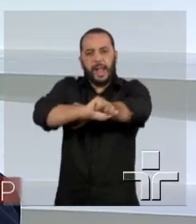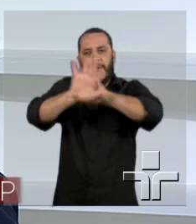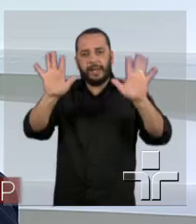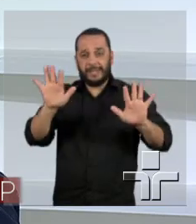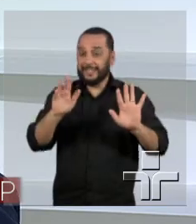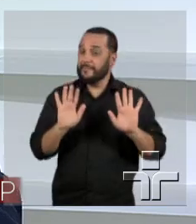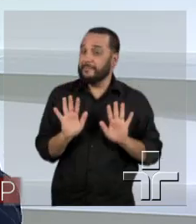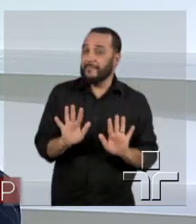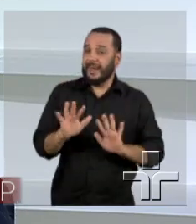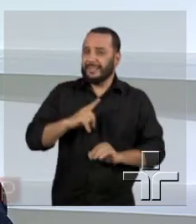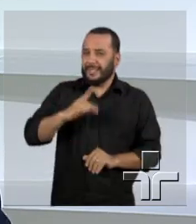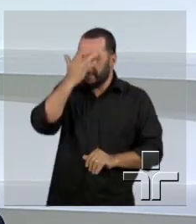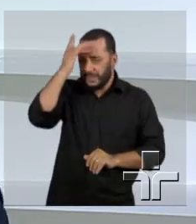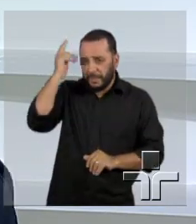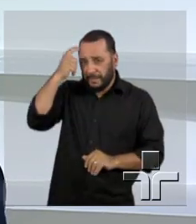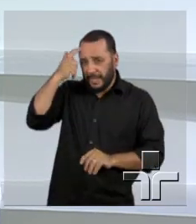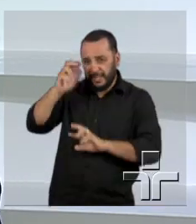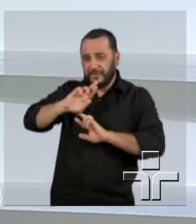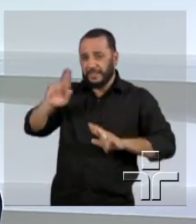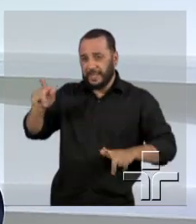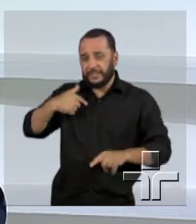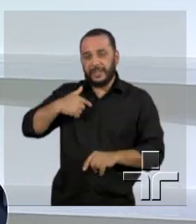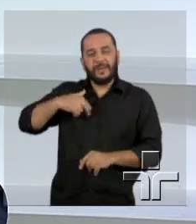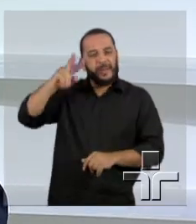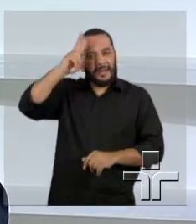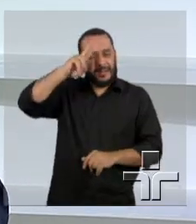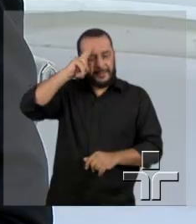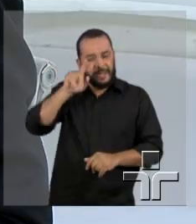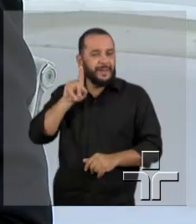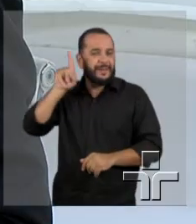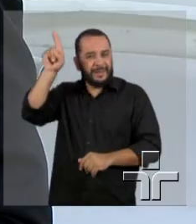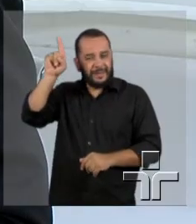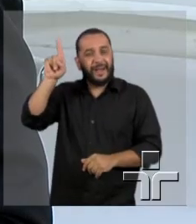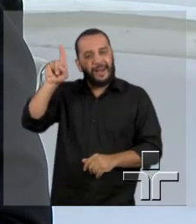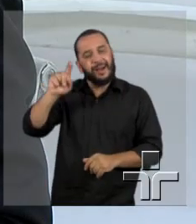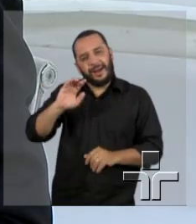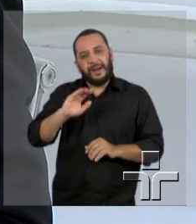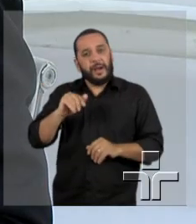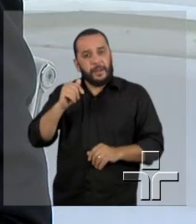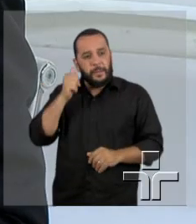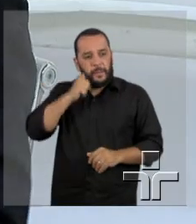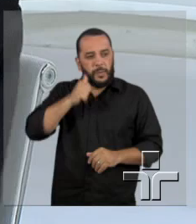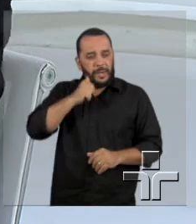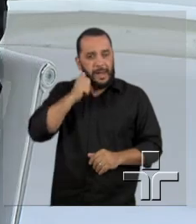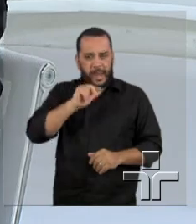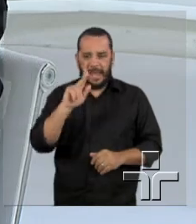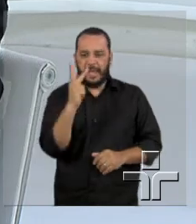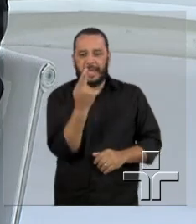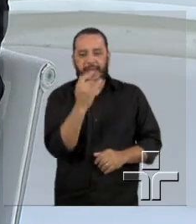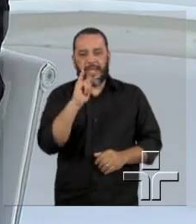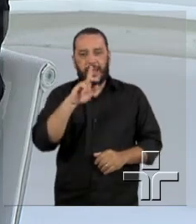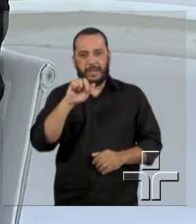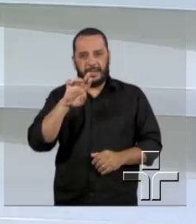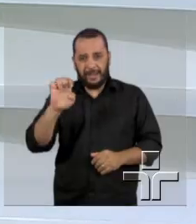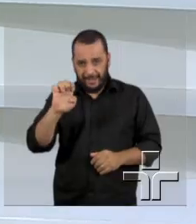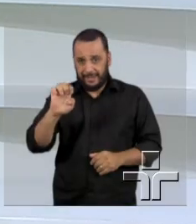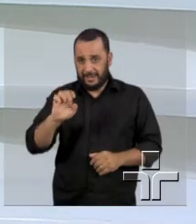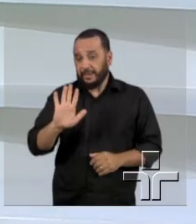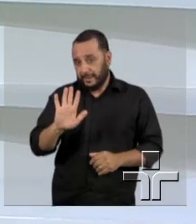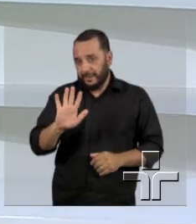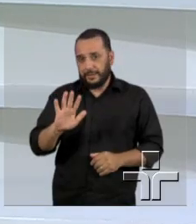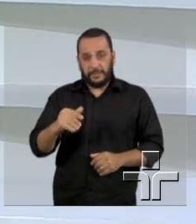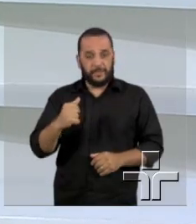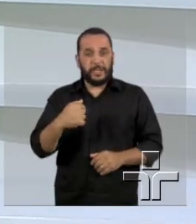nem todo mundo pensa assim. Eu me lembrei do caso da Hillary Clinton, que, enquanto secretária de Estado nos Estados Unidos, ela usou o